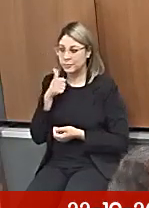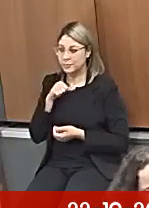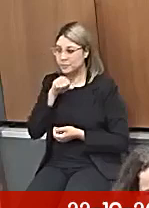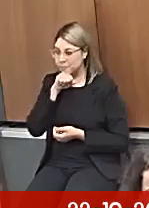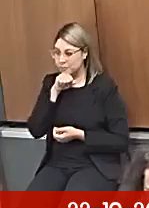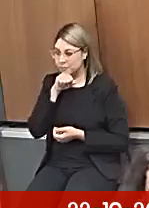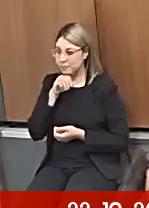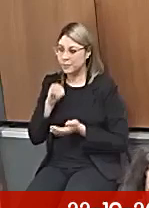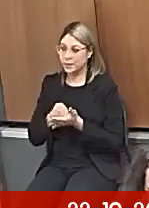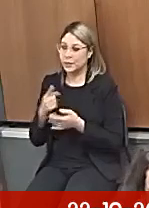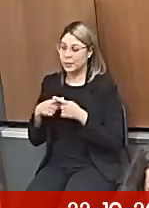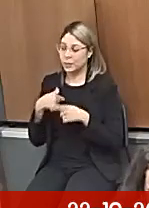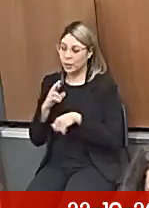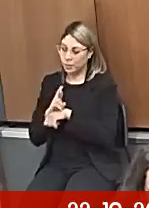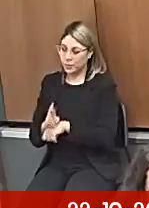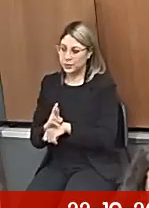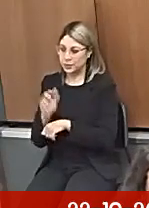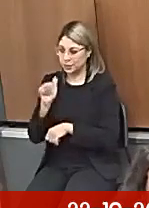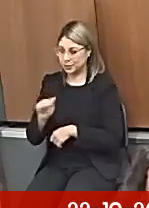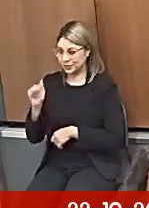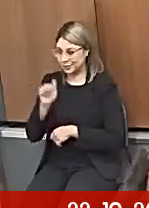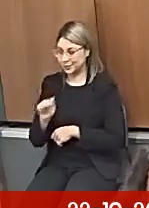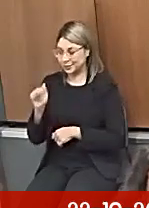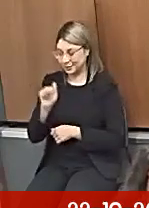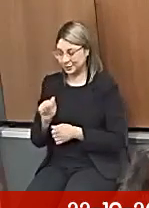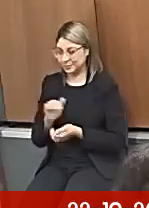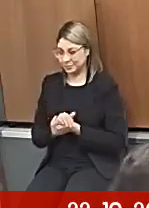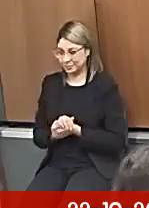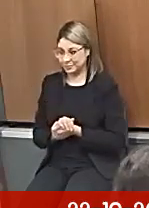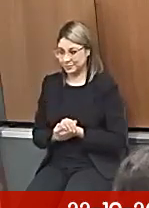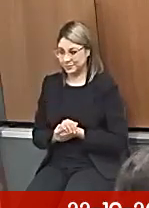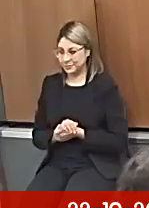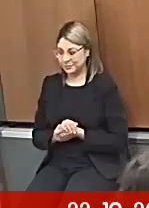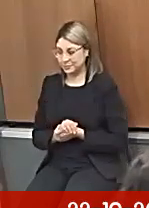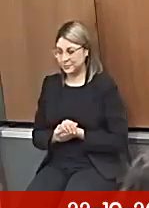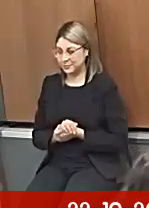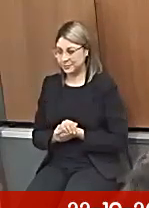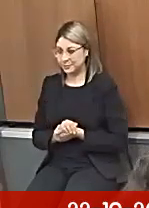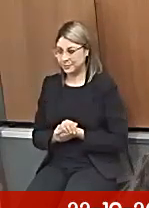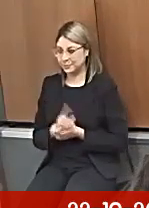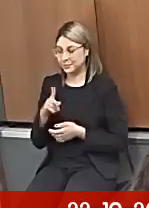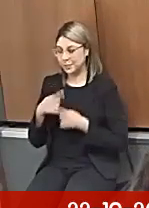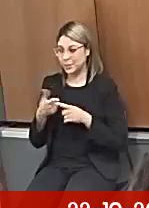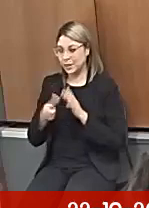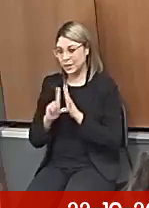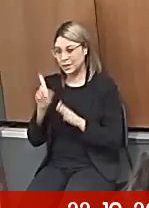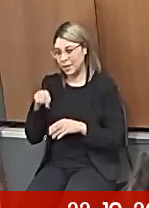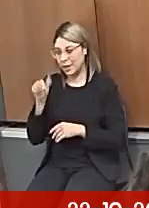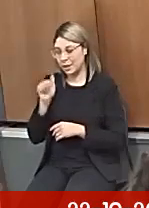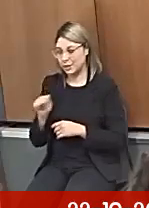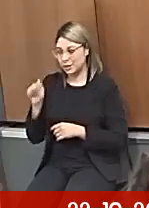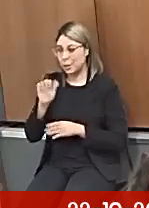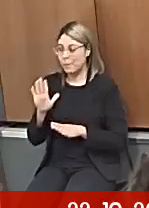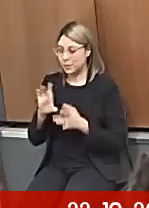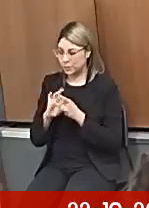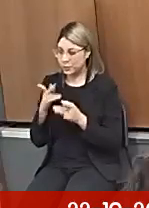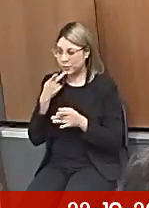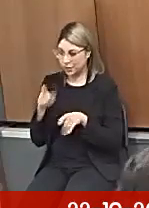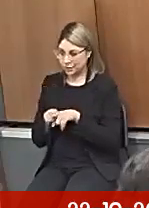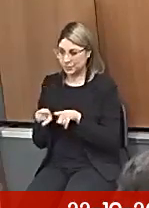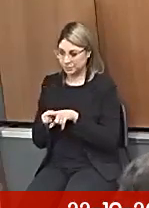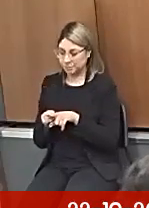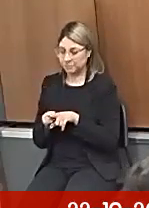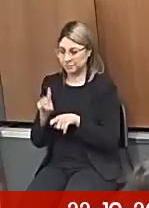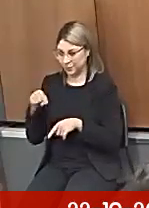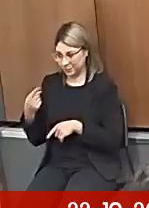Claro, pode sim. Você estava nas instituições. Excelente, você estava no hall de associações de instituições, mas você pode falar em